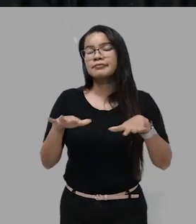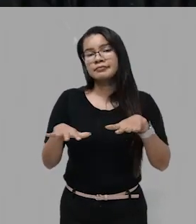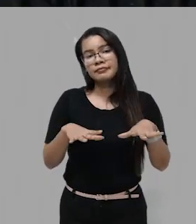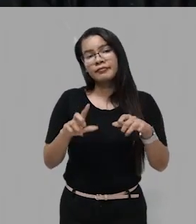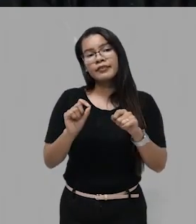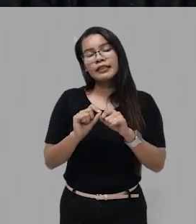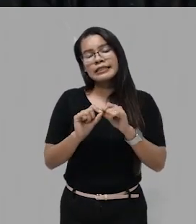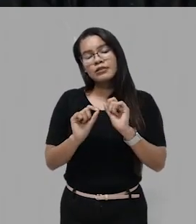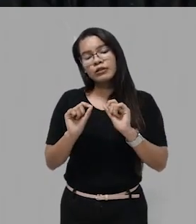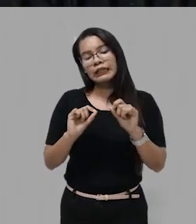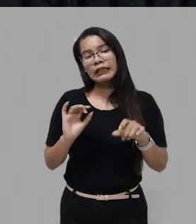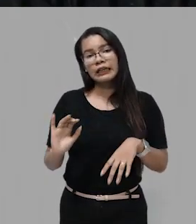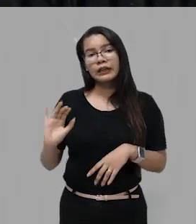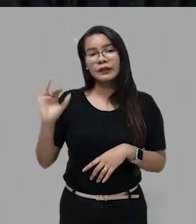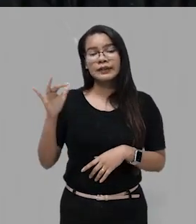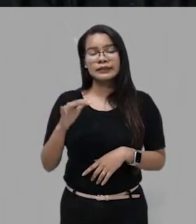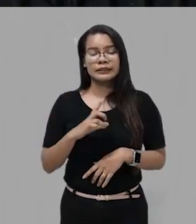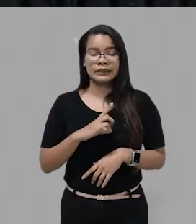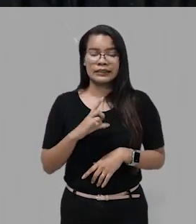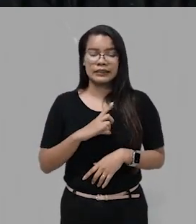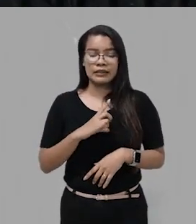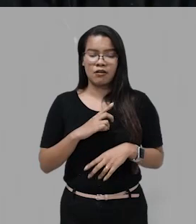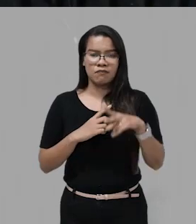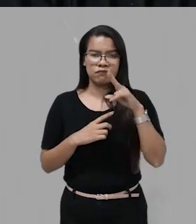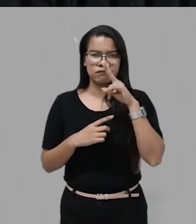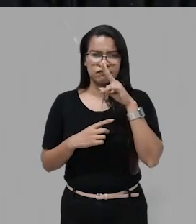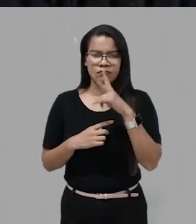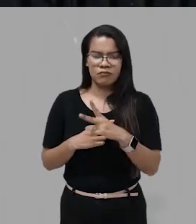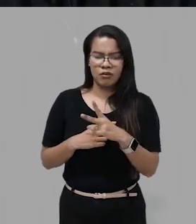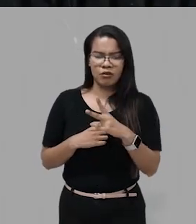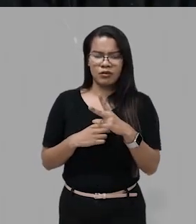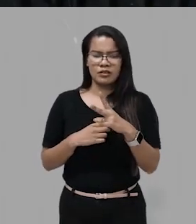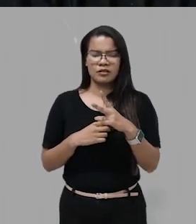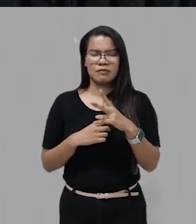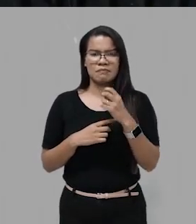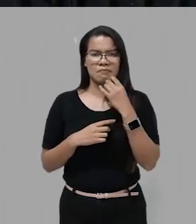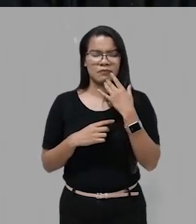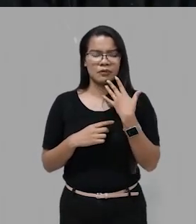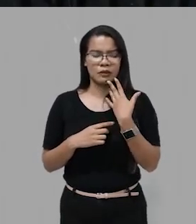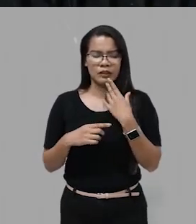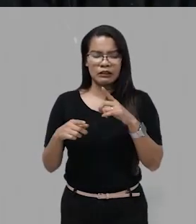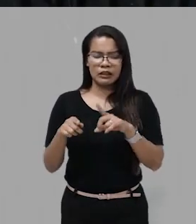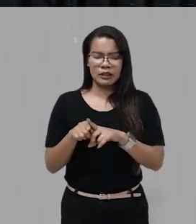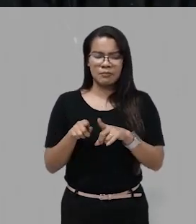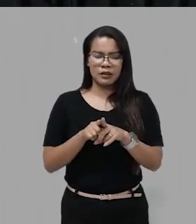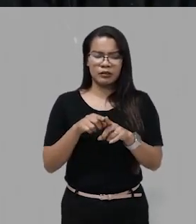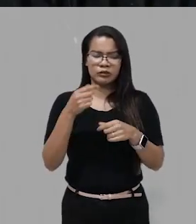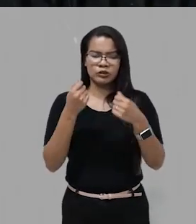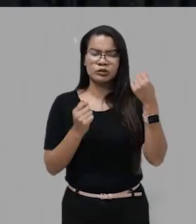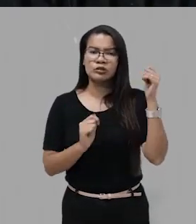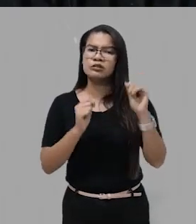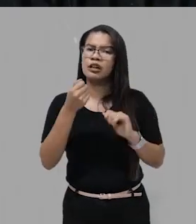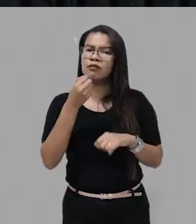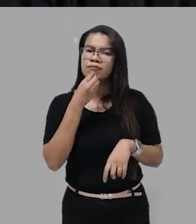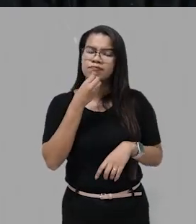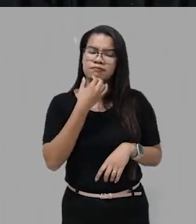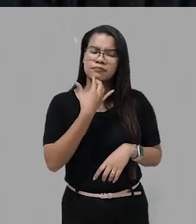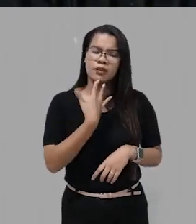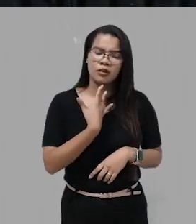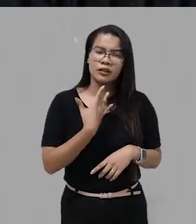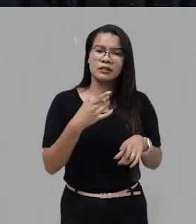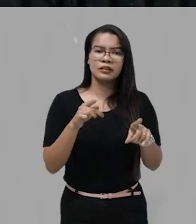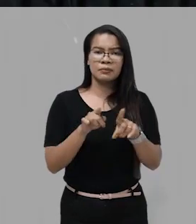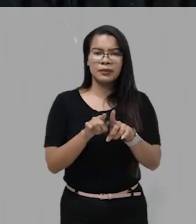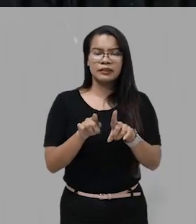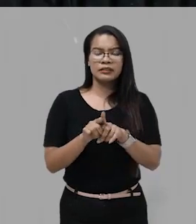fazer com que ele aconteça. Ele tenha ali a força, ele aplique a força adequada, ele aplique o gesto motor adequado, ele tenha